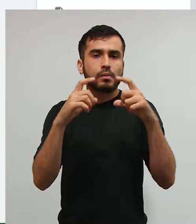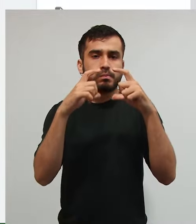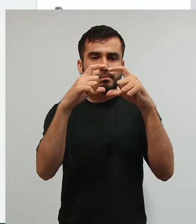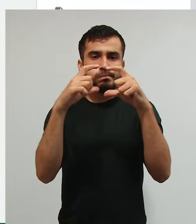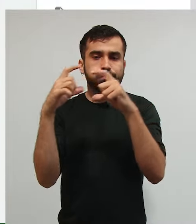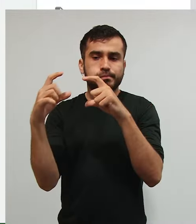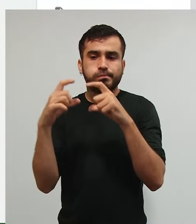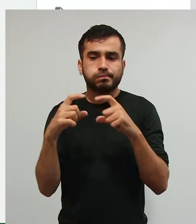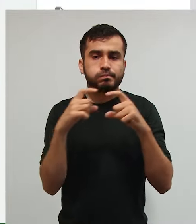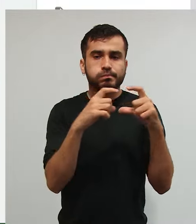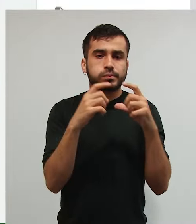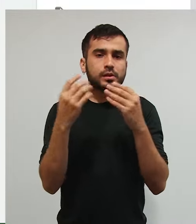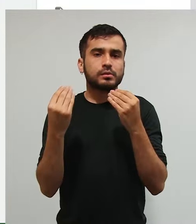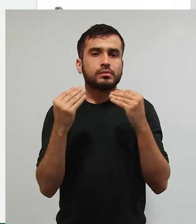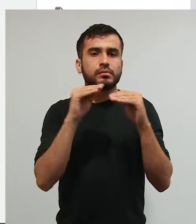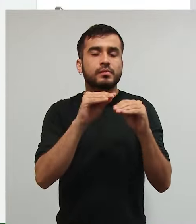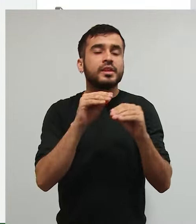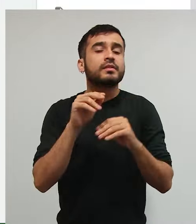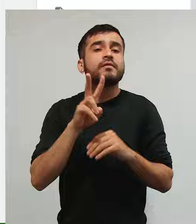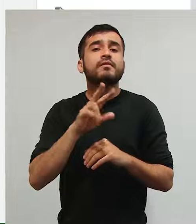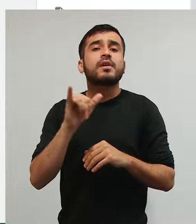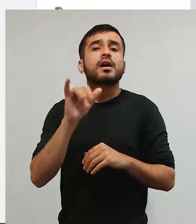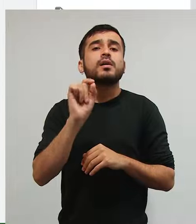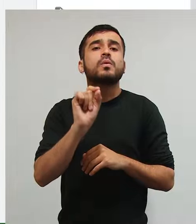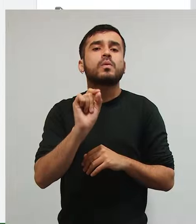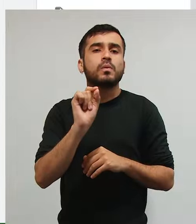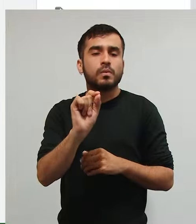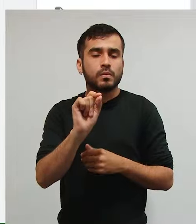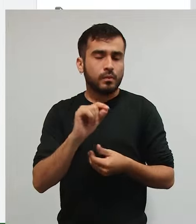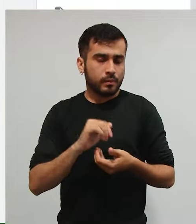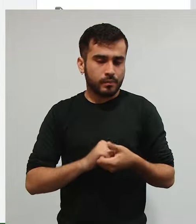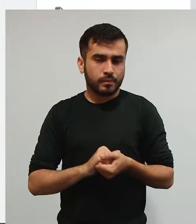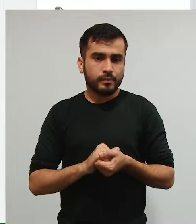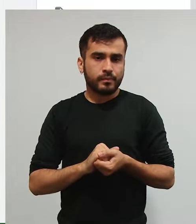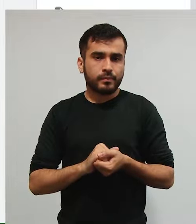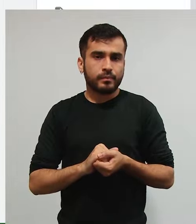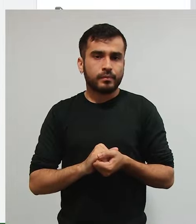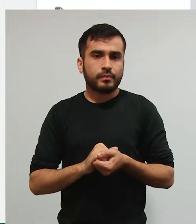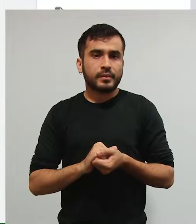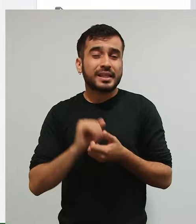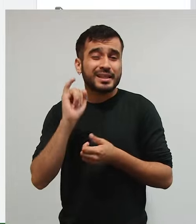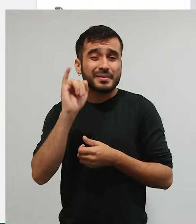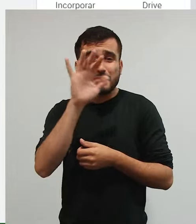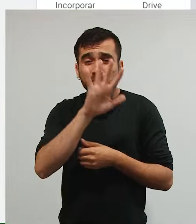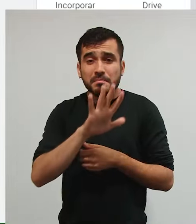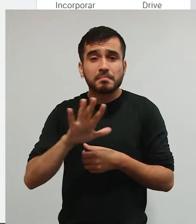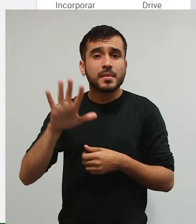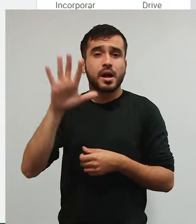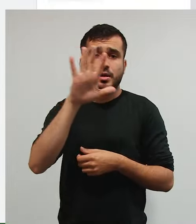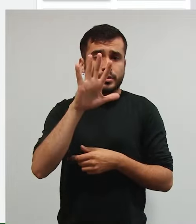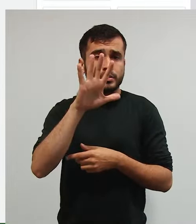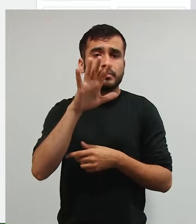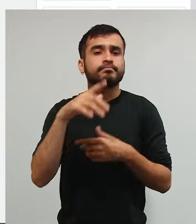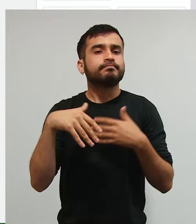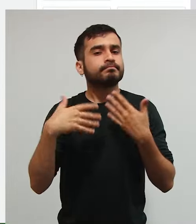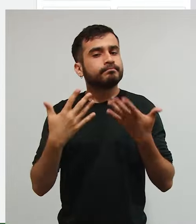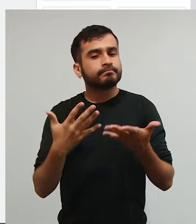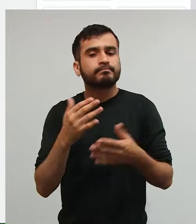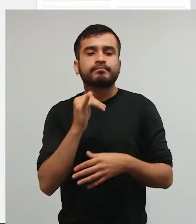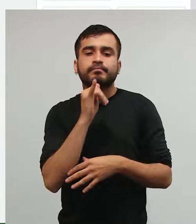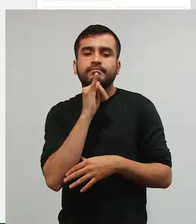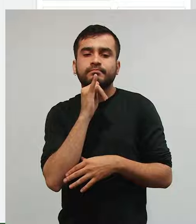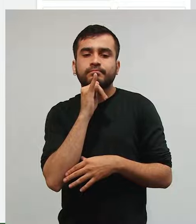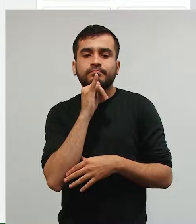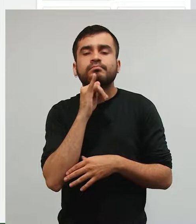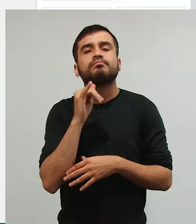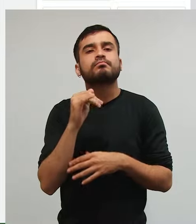na textualização é que o negócio fica tenso, né? Então, na textualização, a gente vai fazer uso do quê, ó? a gente vai inserir alguns blocos.